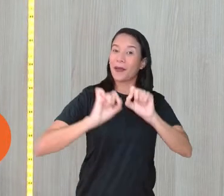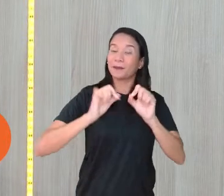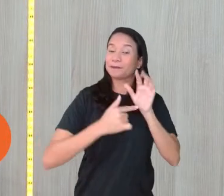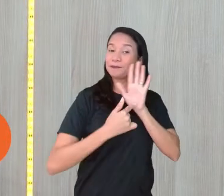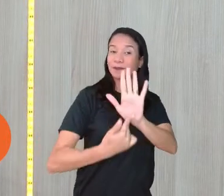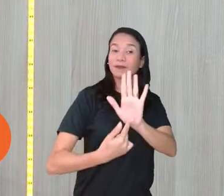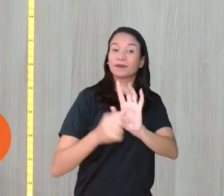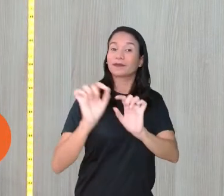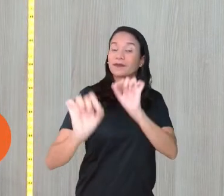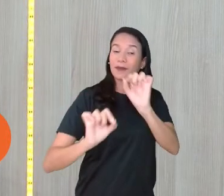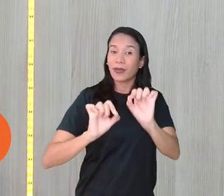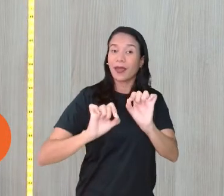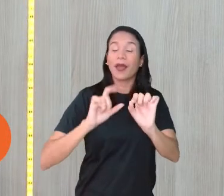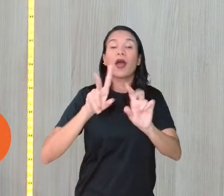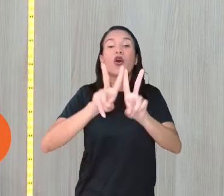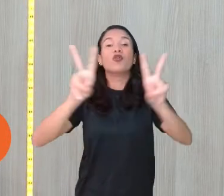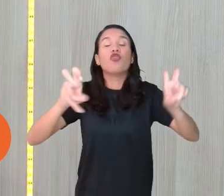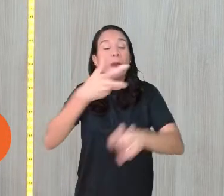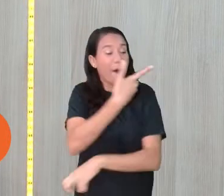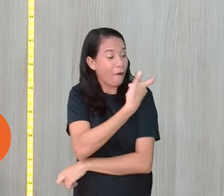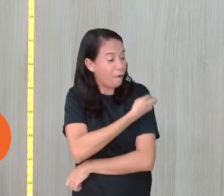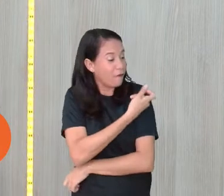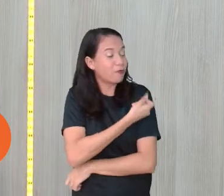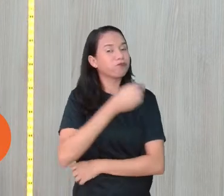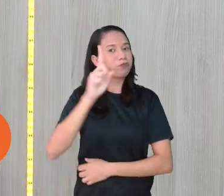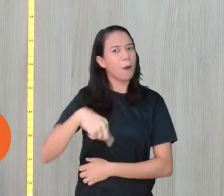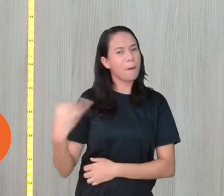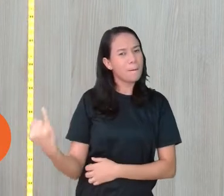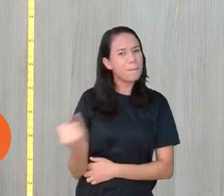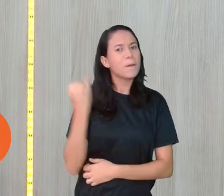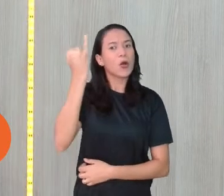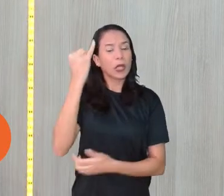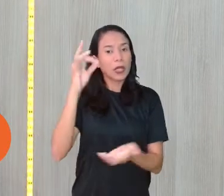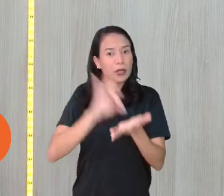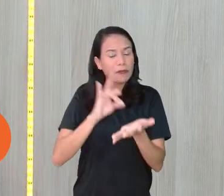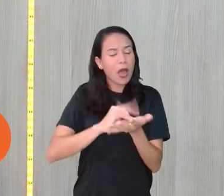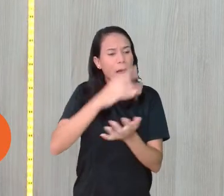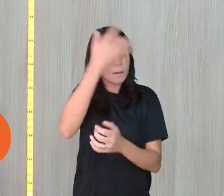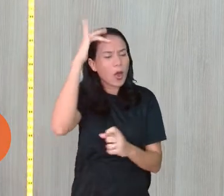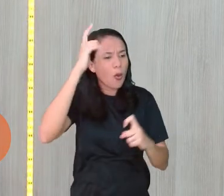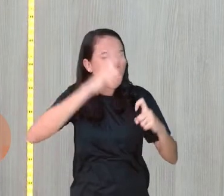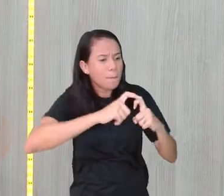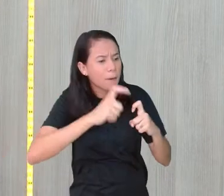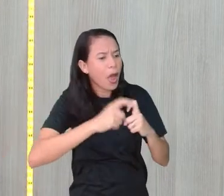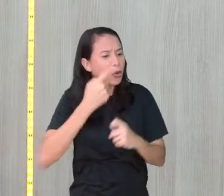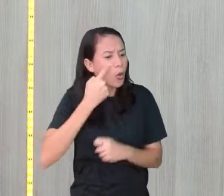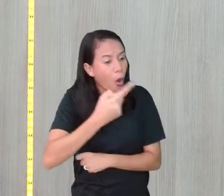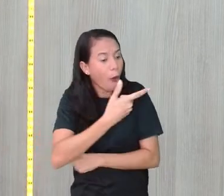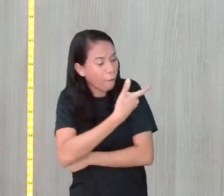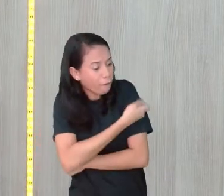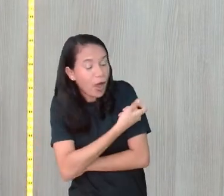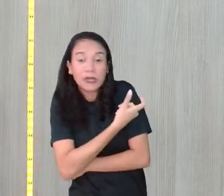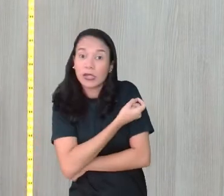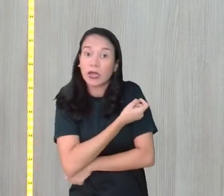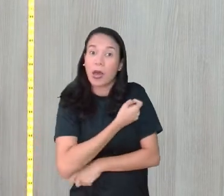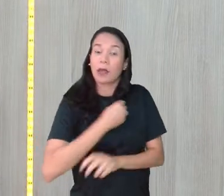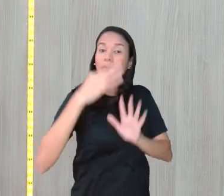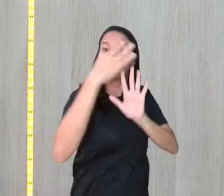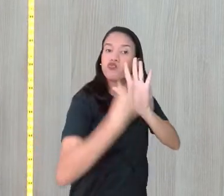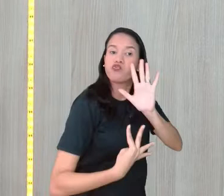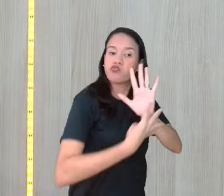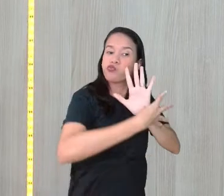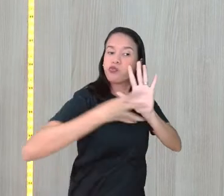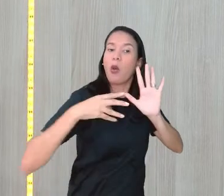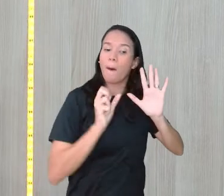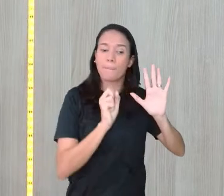mostrando a vocês a questão da vacina, não é? A importância de procurar os postos de saúde para vacinar, completar o esquema